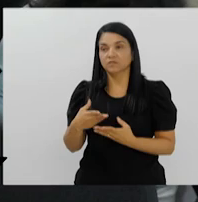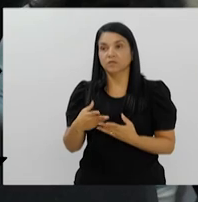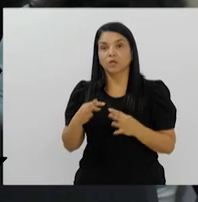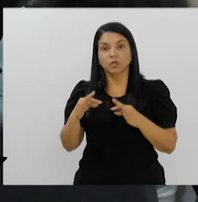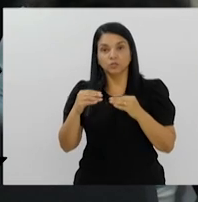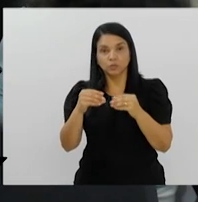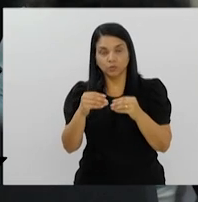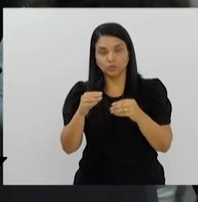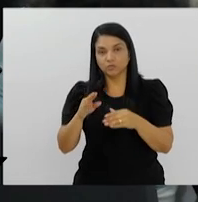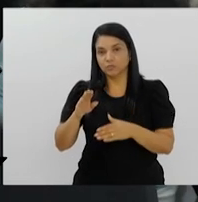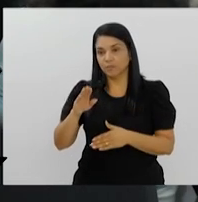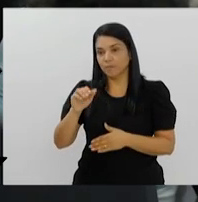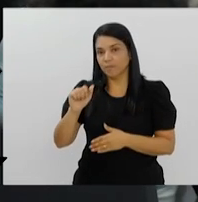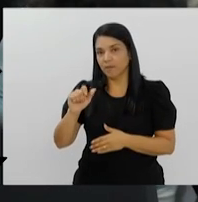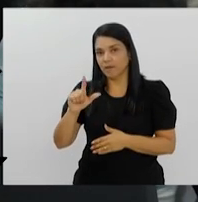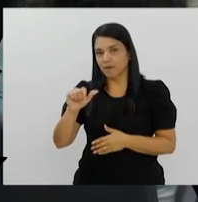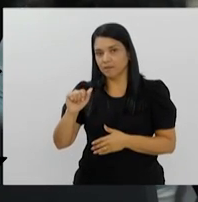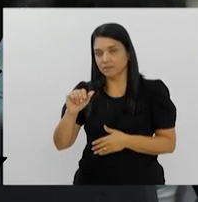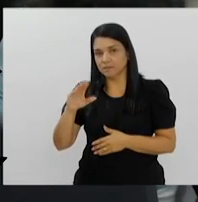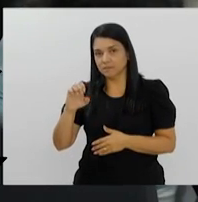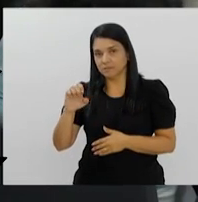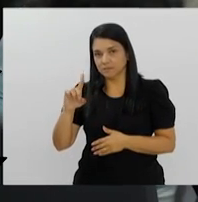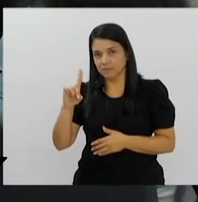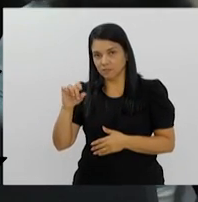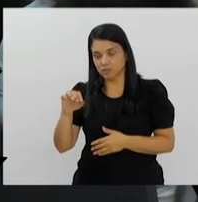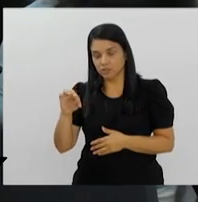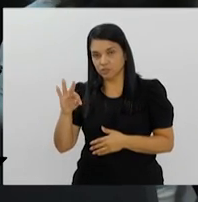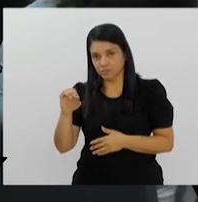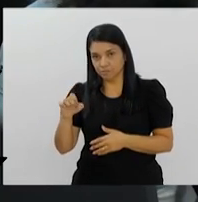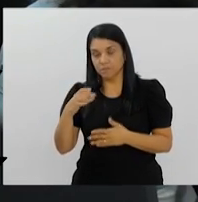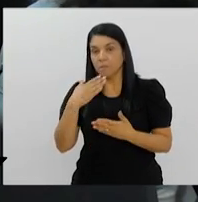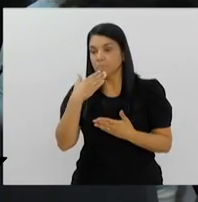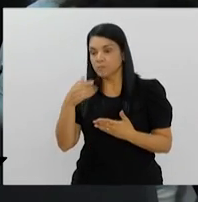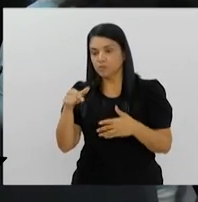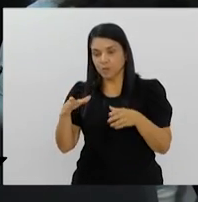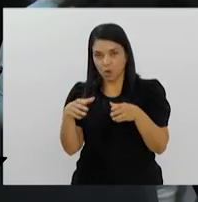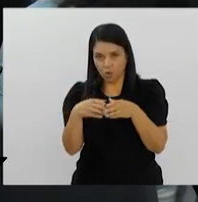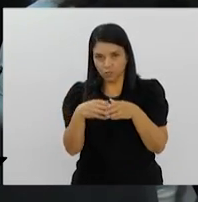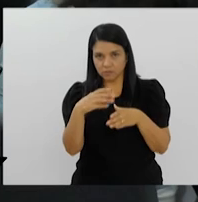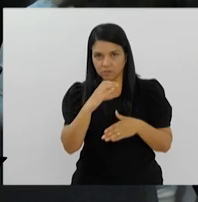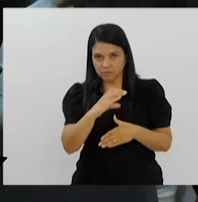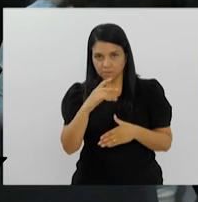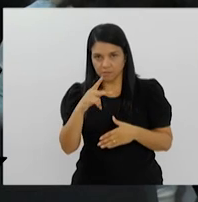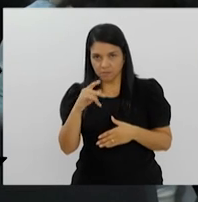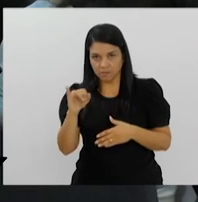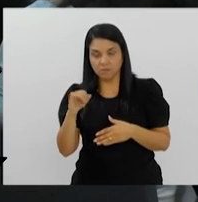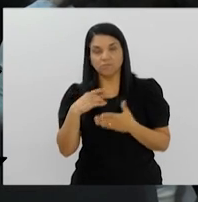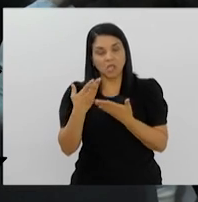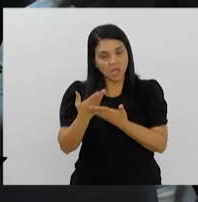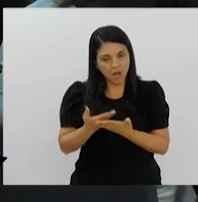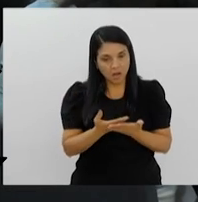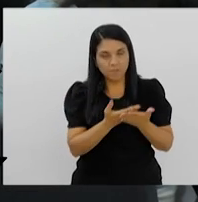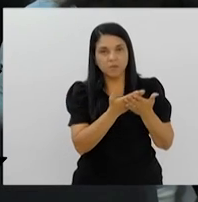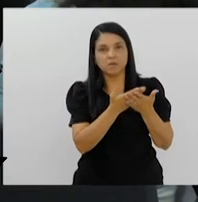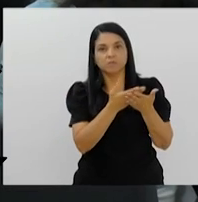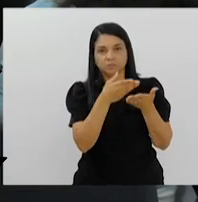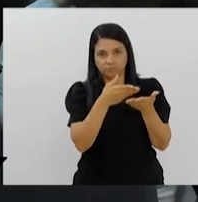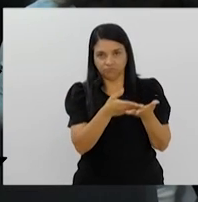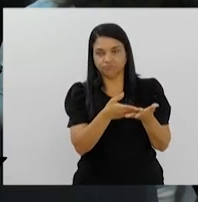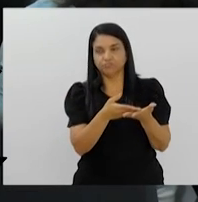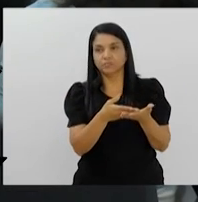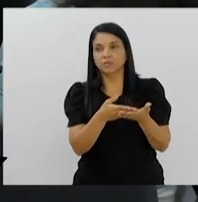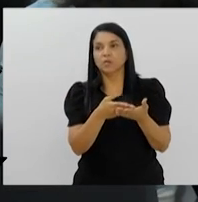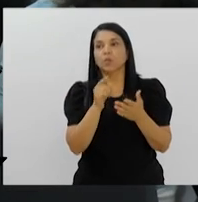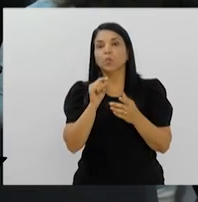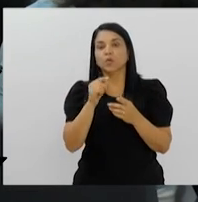balancetes solicitados por essa comissão foram prontamente encaminhados na data aprazada o que eu disse